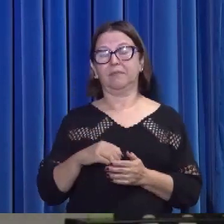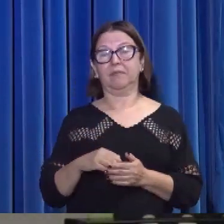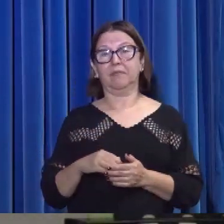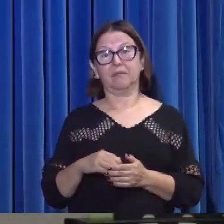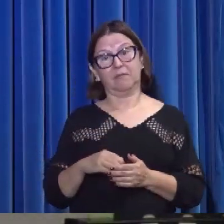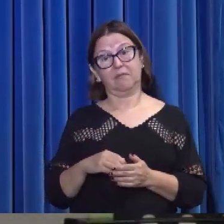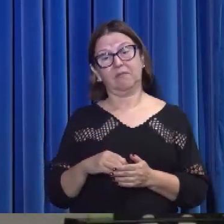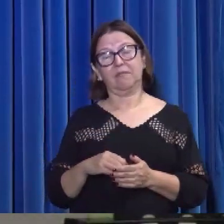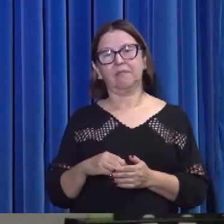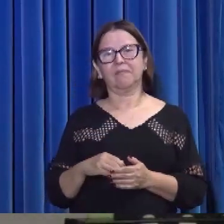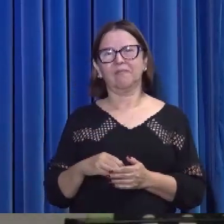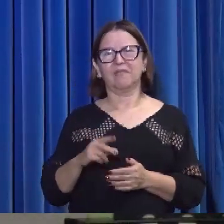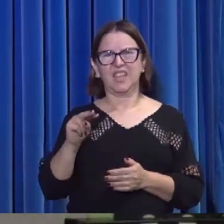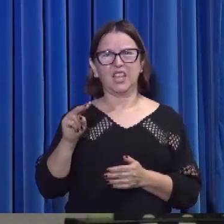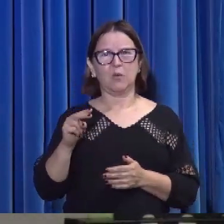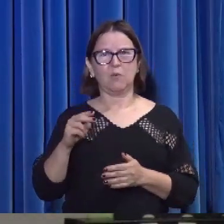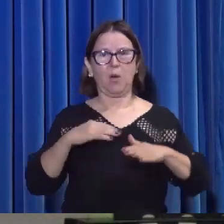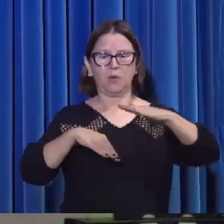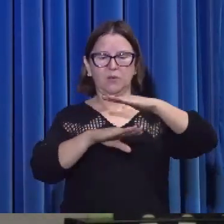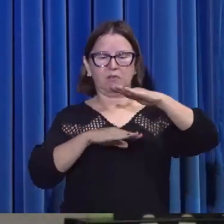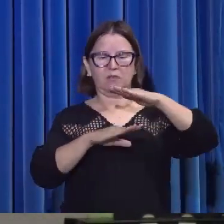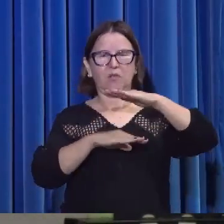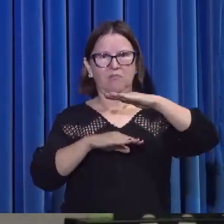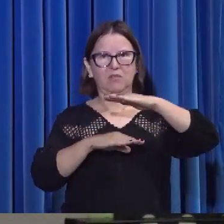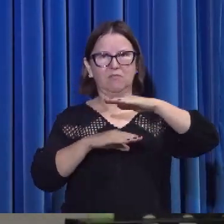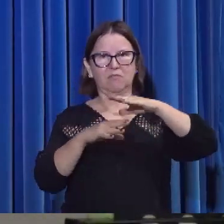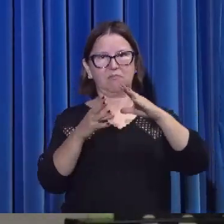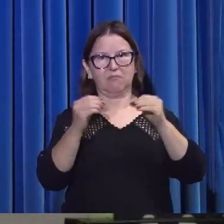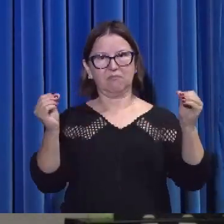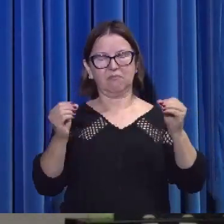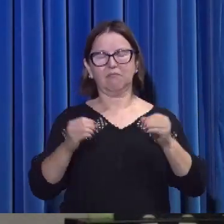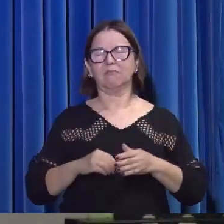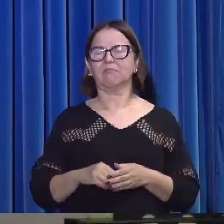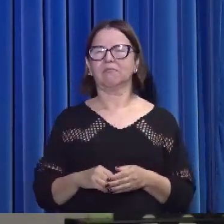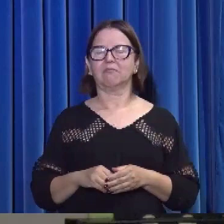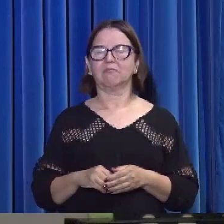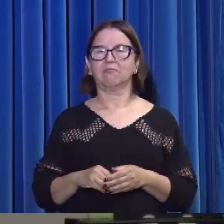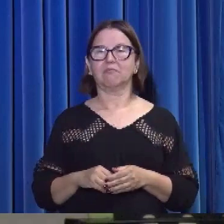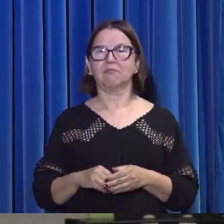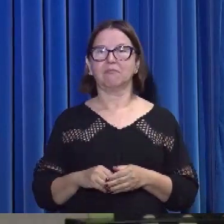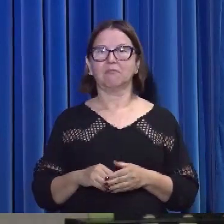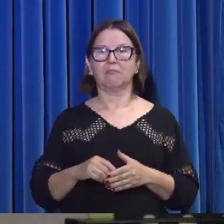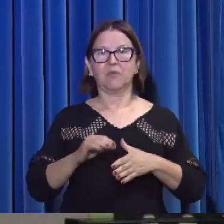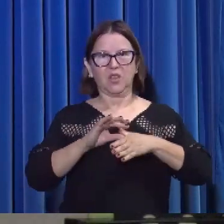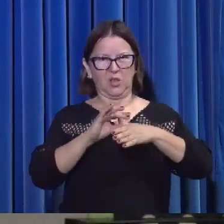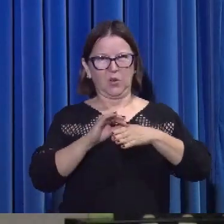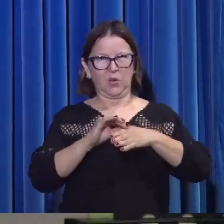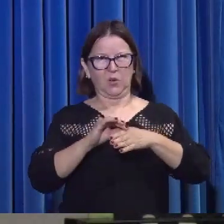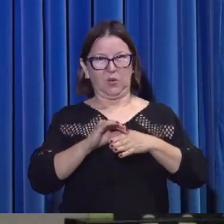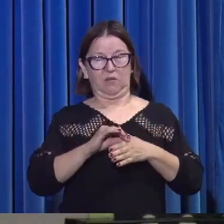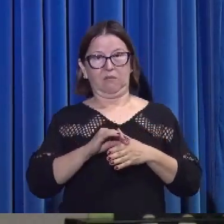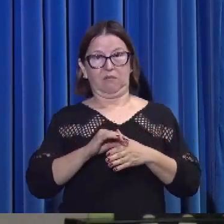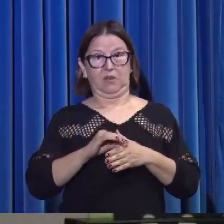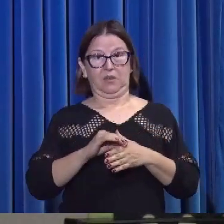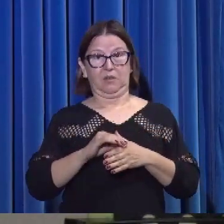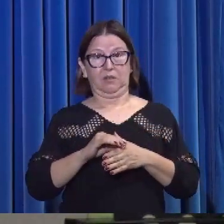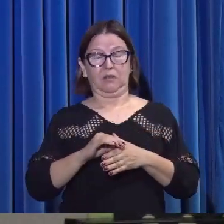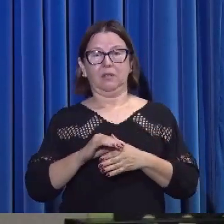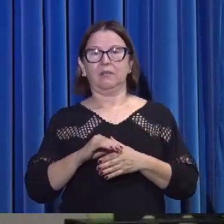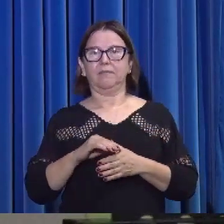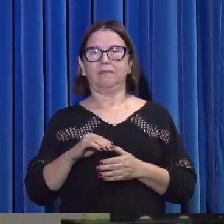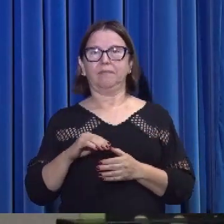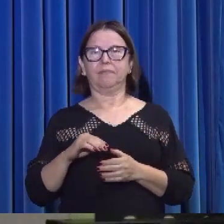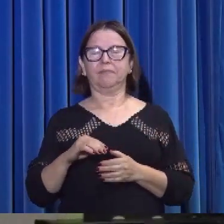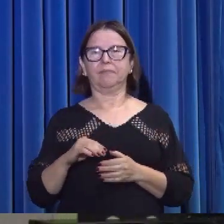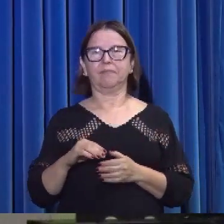é essa sombra. Em se tratando de enfermidades graves,